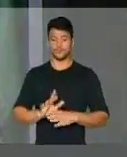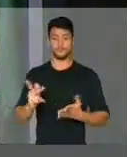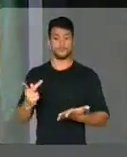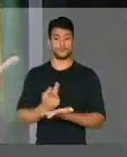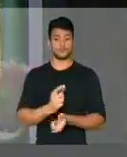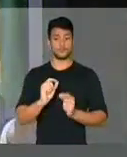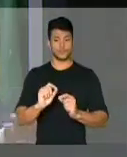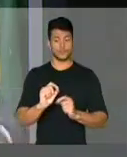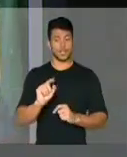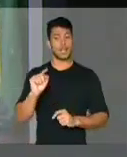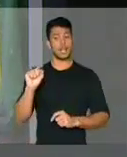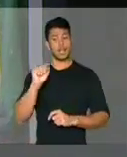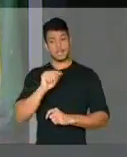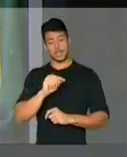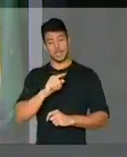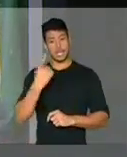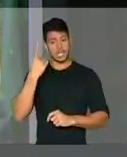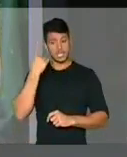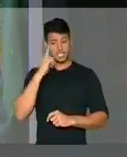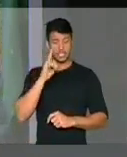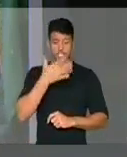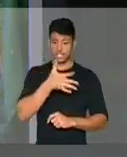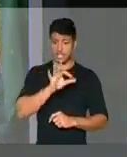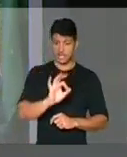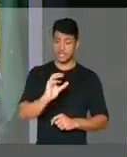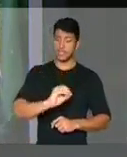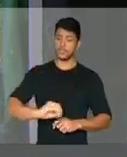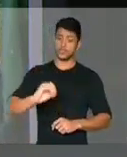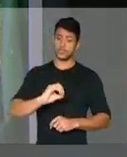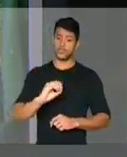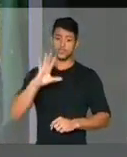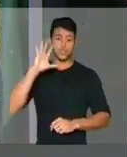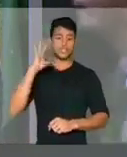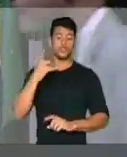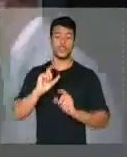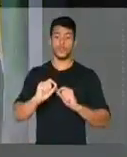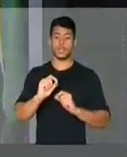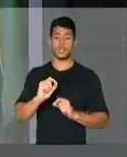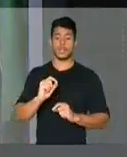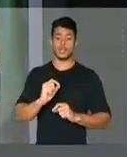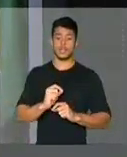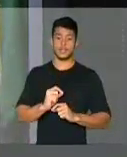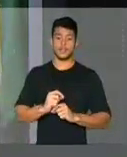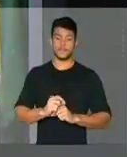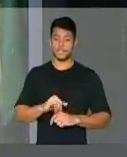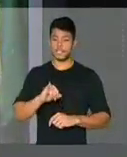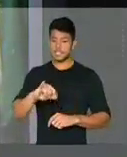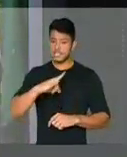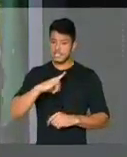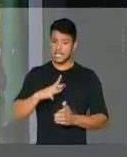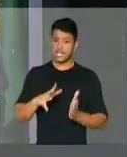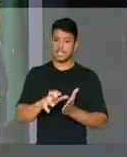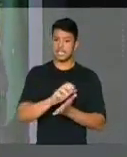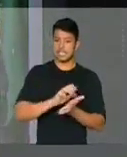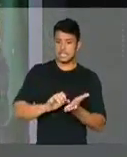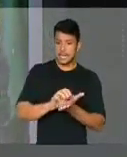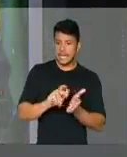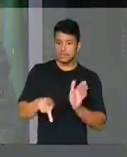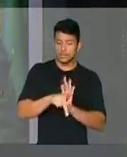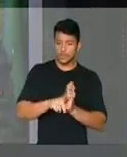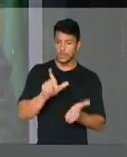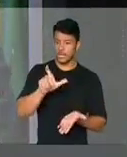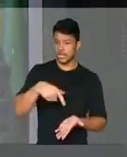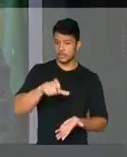última terça-feira, no caso 10, que os bancos não podem compartilhar dados de cartão de crédito de clientes.